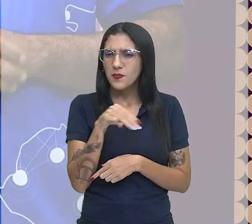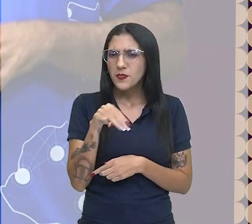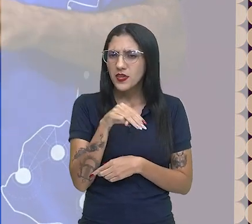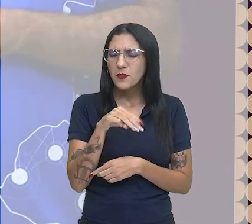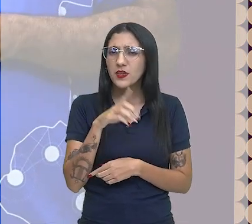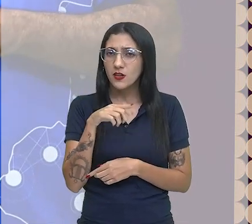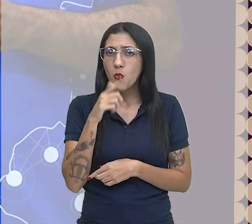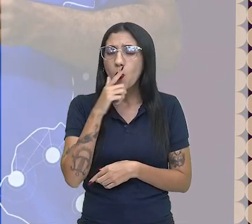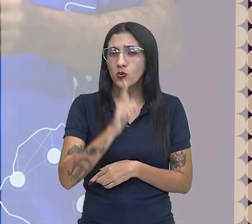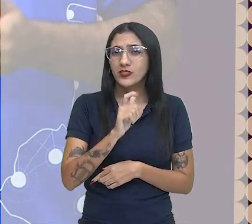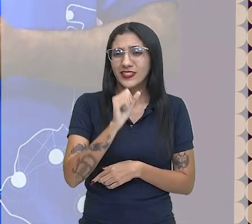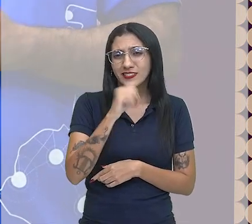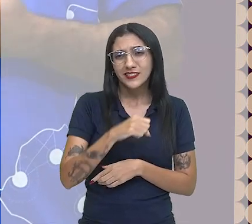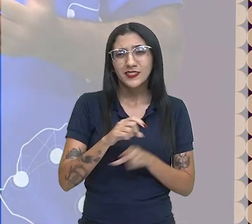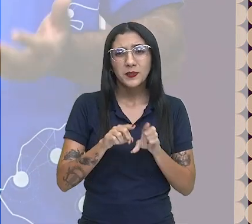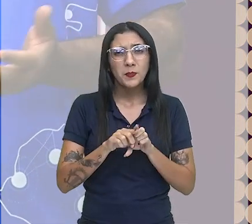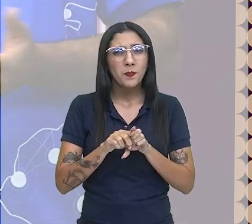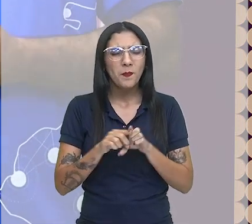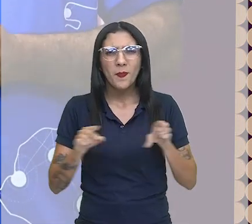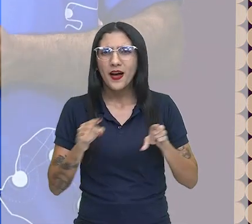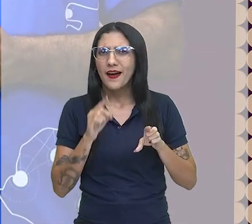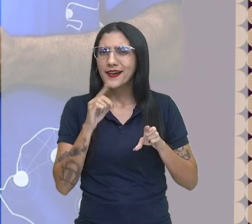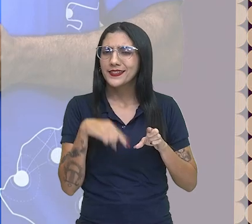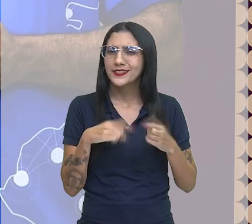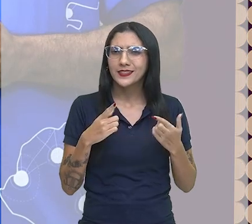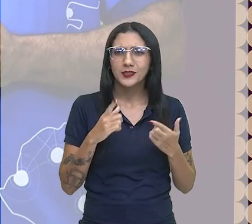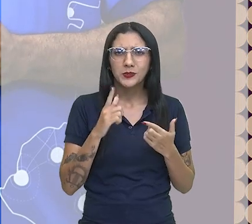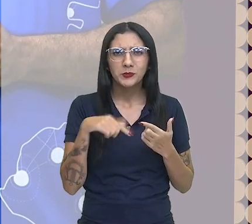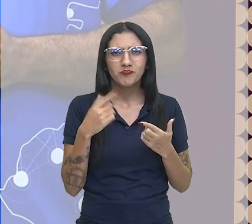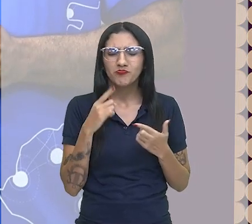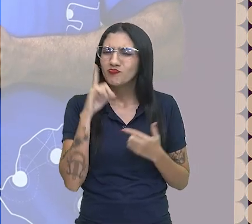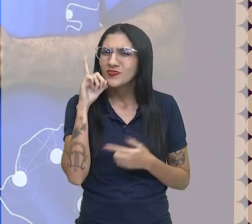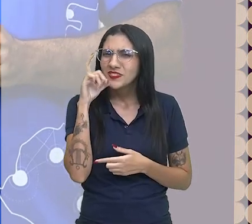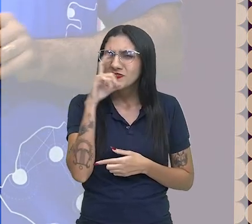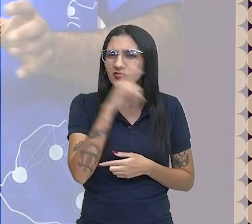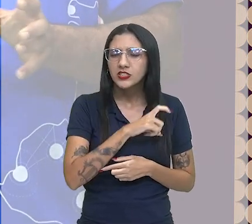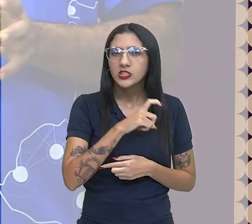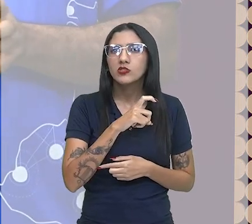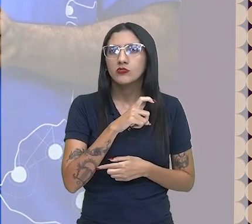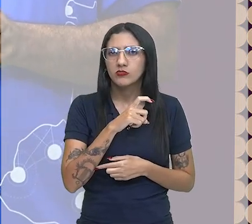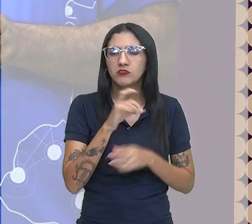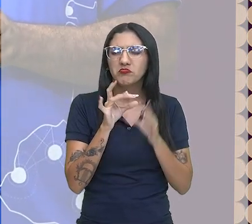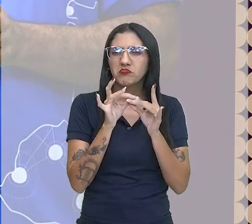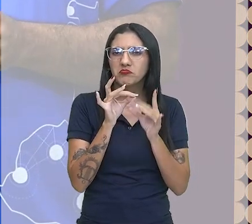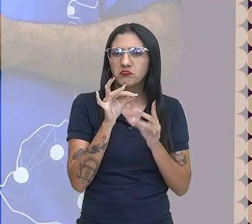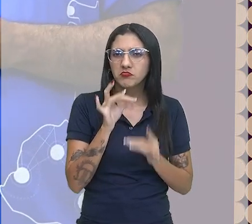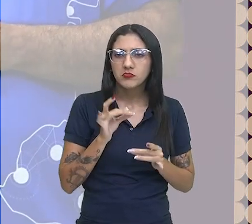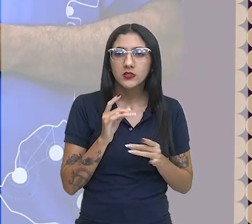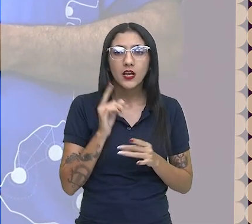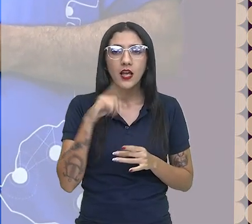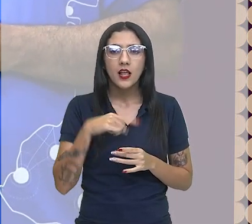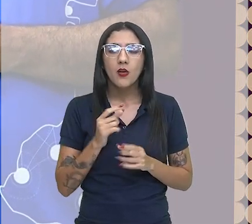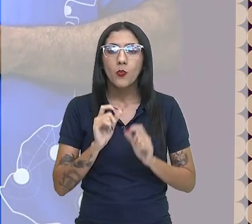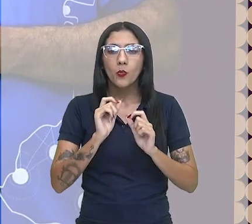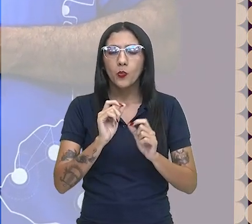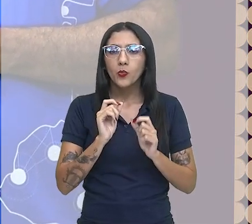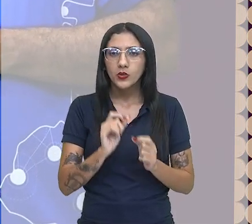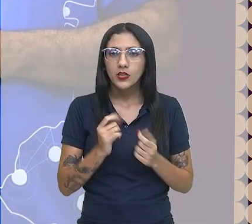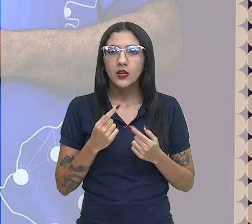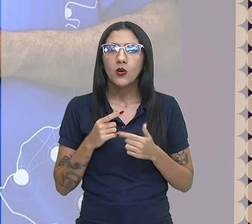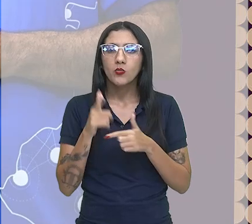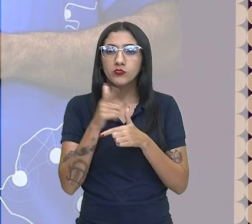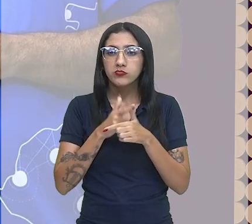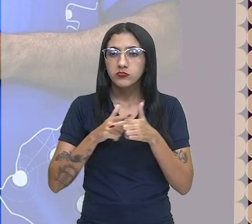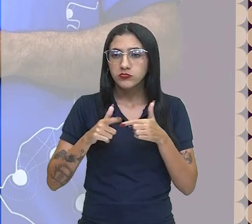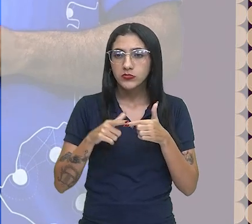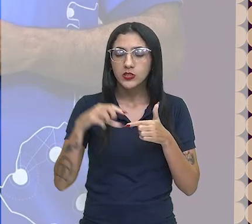fazer medição, eu consigo, só que se torna muito complicado, porque é uma unidade, é um submúltiplo, né,